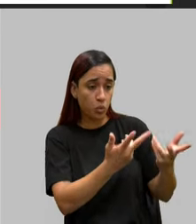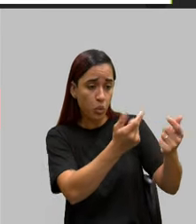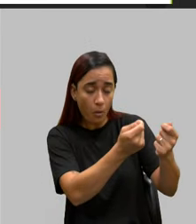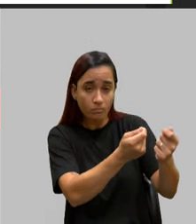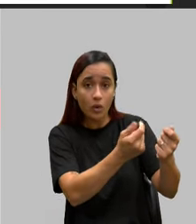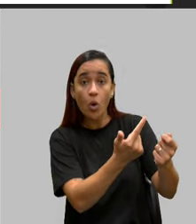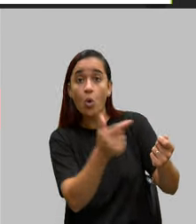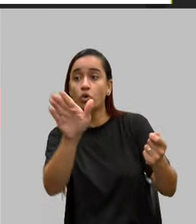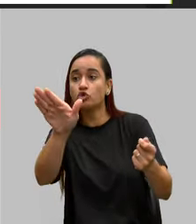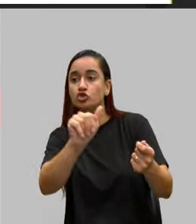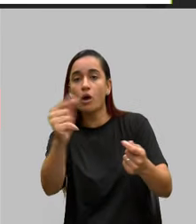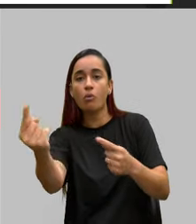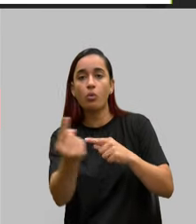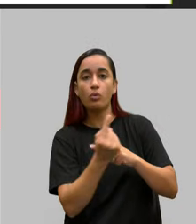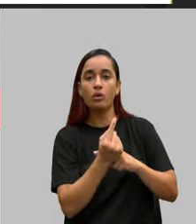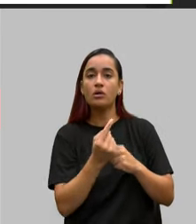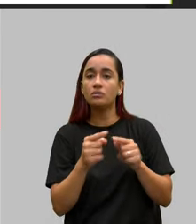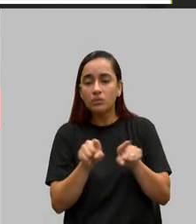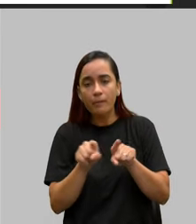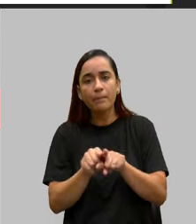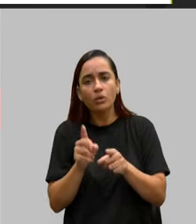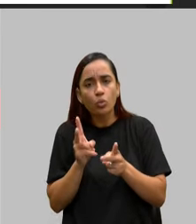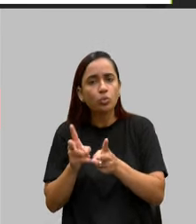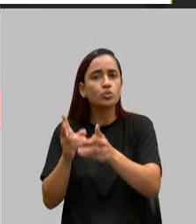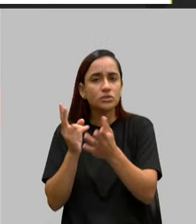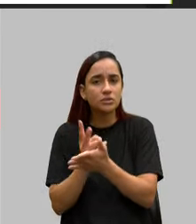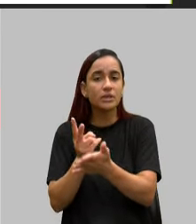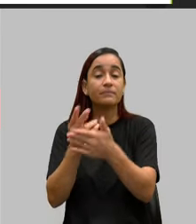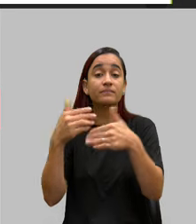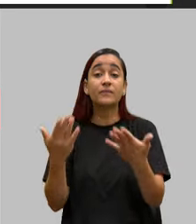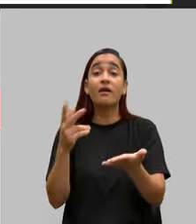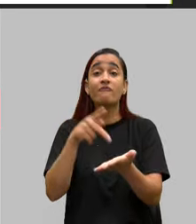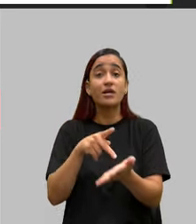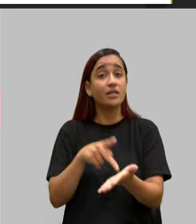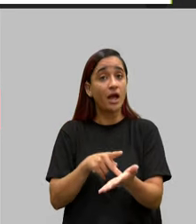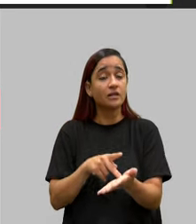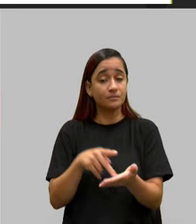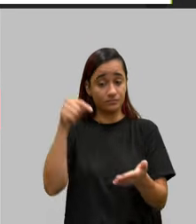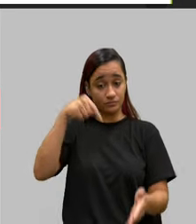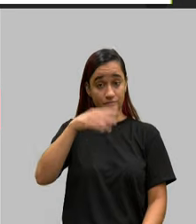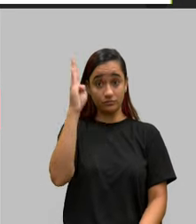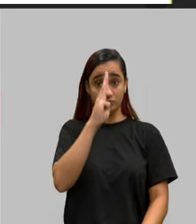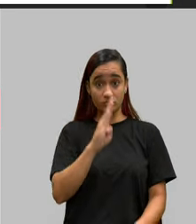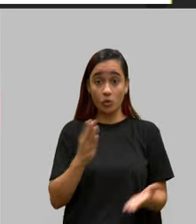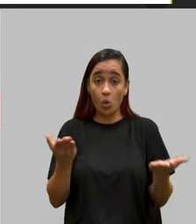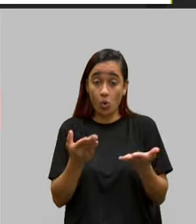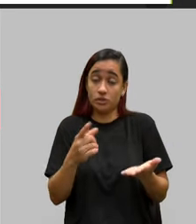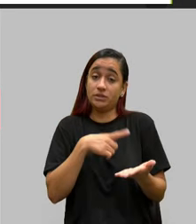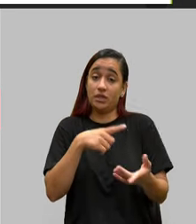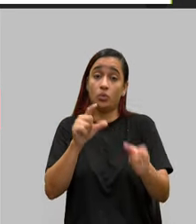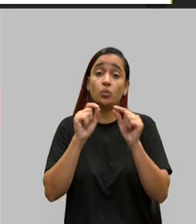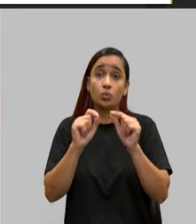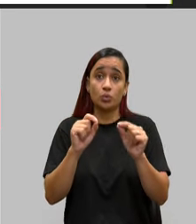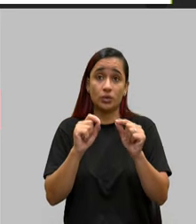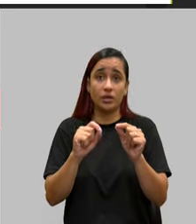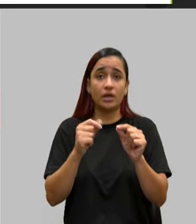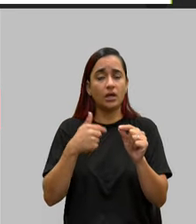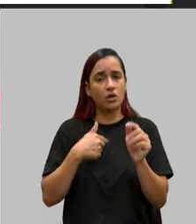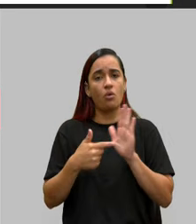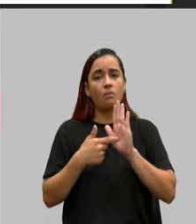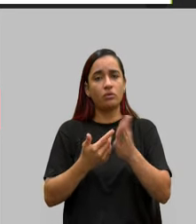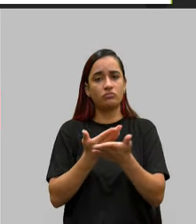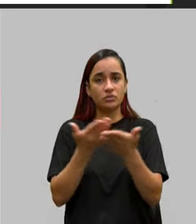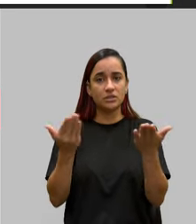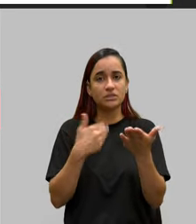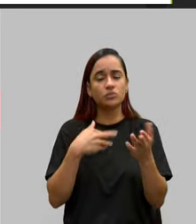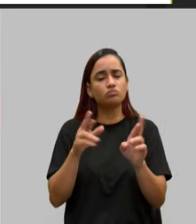e isso é uma verdade e que que a gente tem no Brasil hoje e que eu trago aqui para essa Assembleia Bia que eu gostaria que você prestasse um